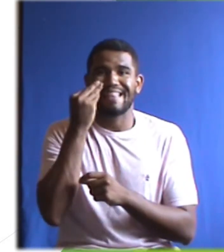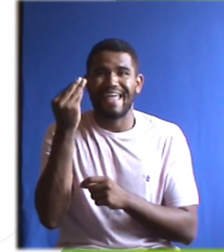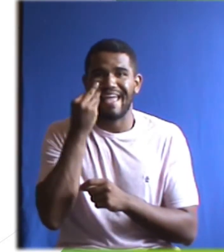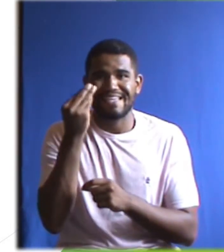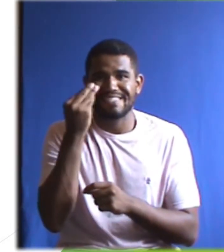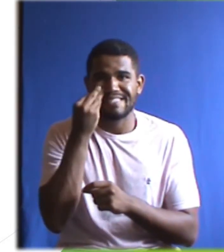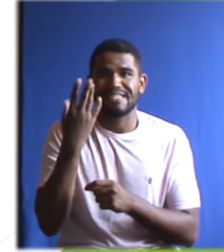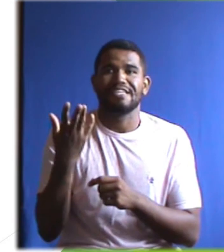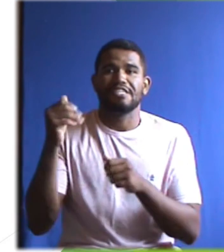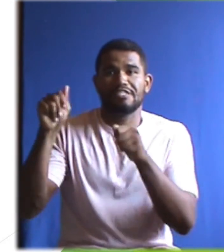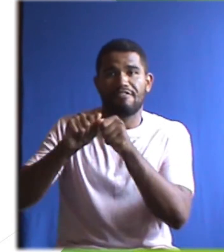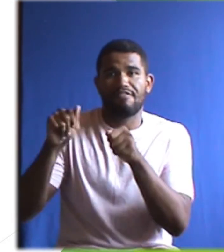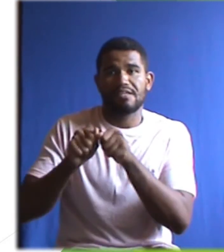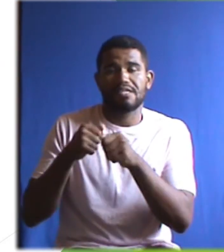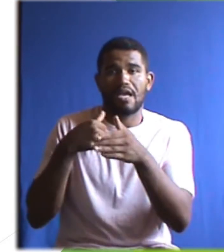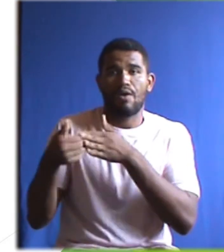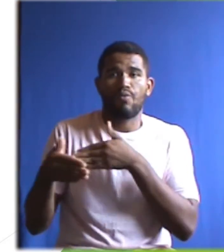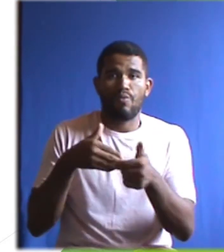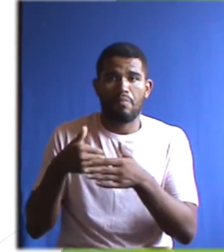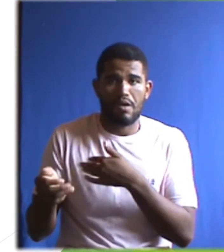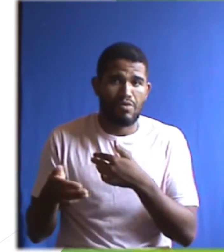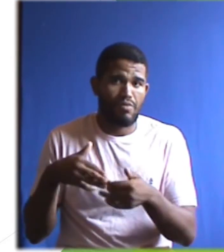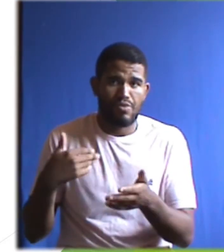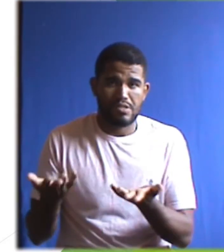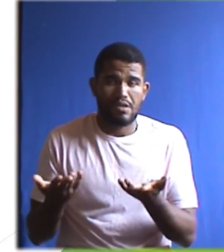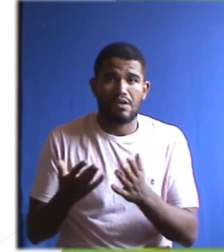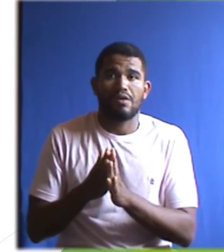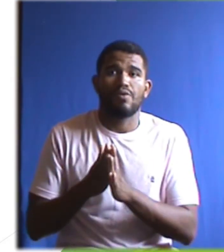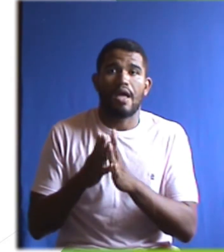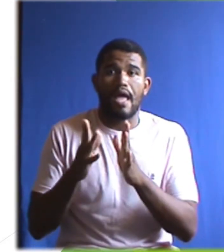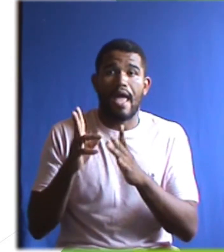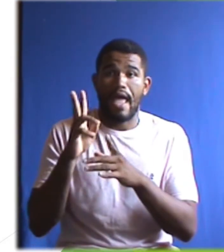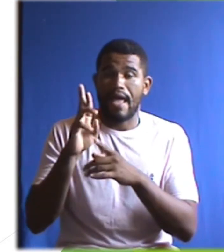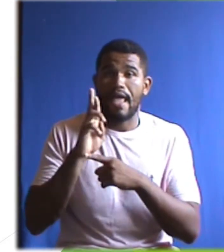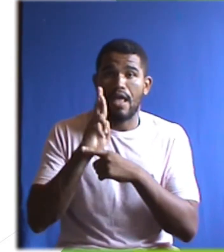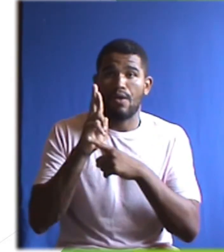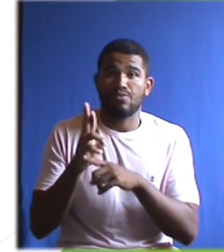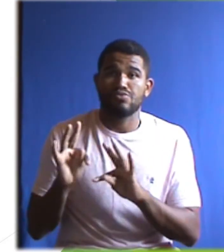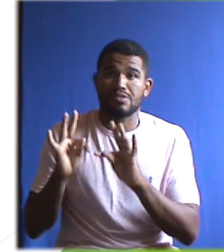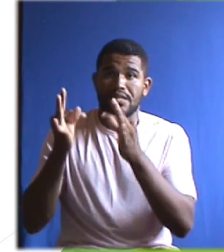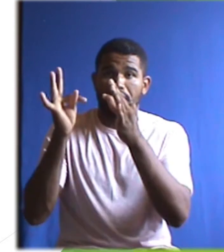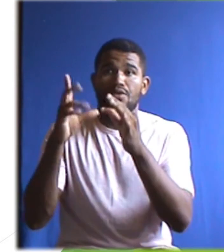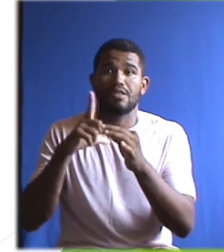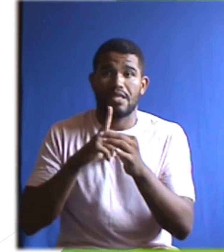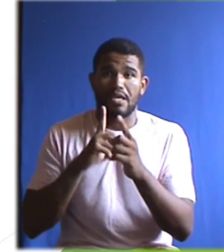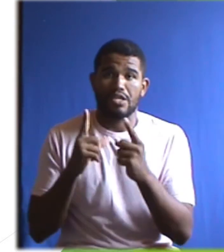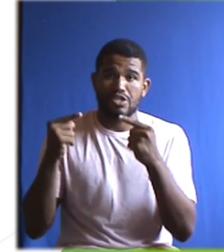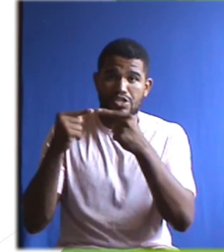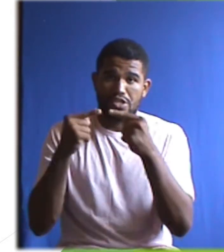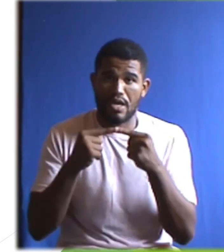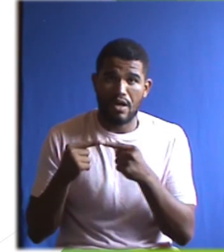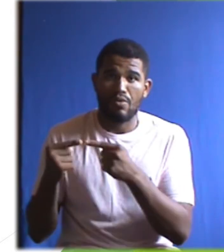é uma maneira testada e aprovada de se fazer alguma coisa. Basicamente, os recursos